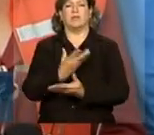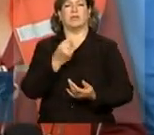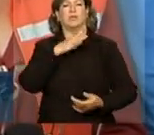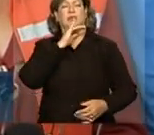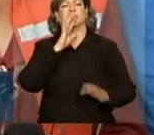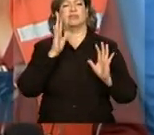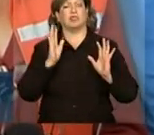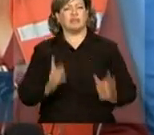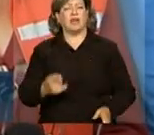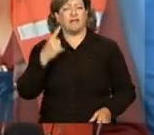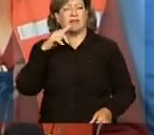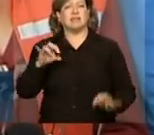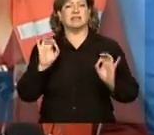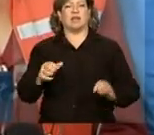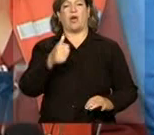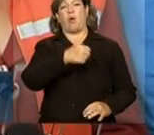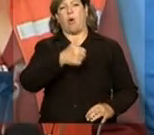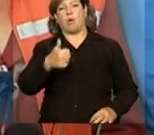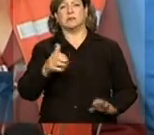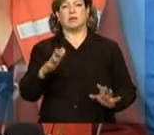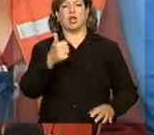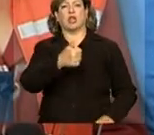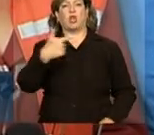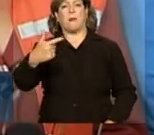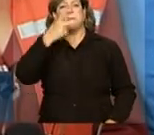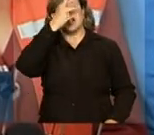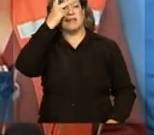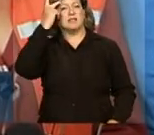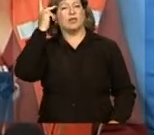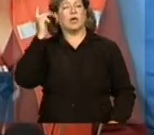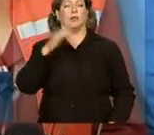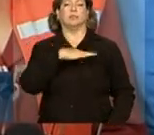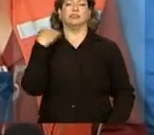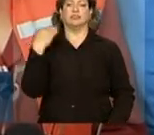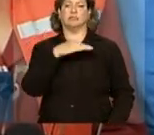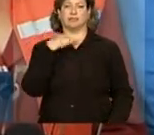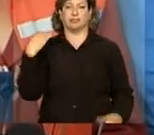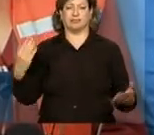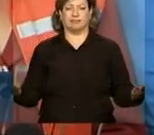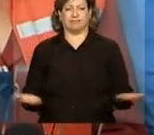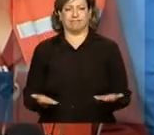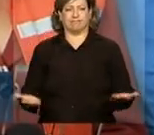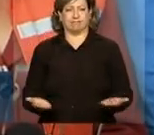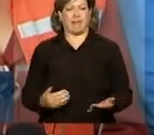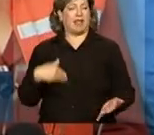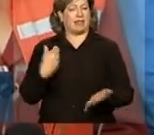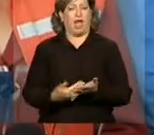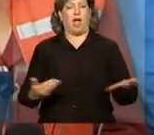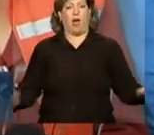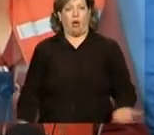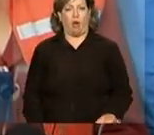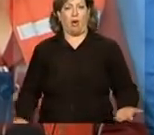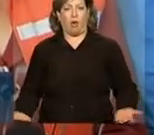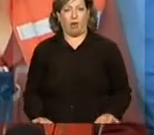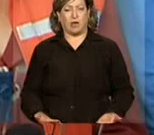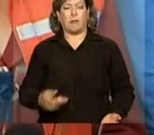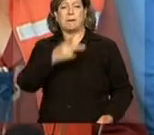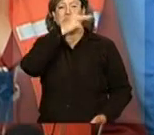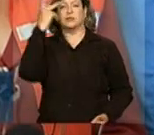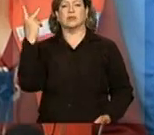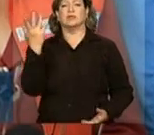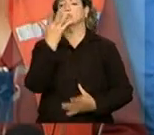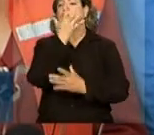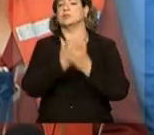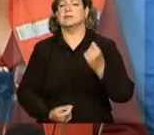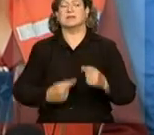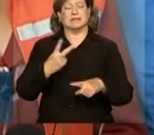Já confirmamos aí 11, 12 pessoas que perderam a vida até agora, com pessoas desaparecidas. Então, momento que